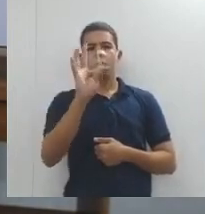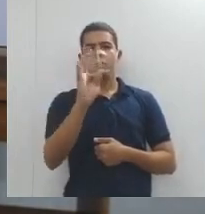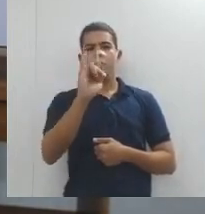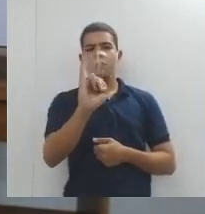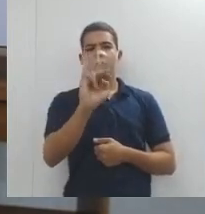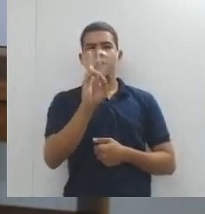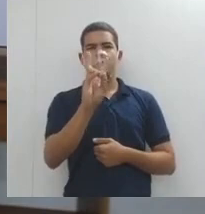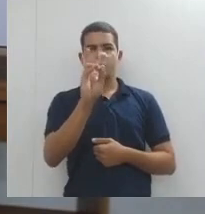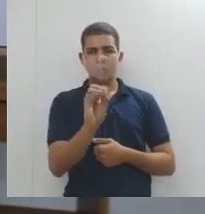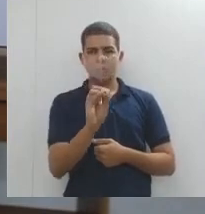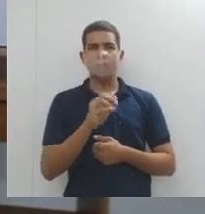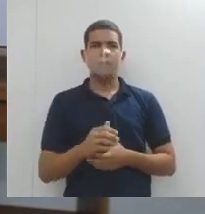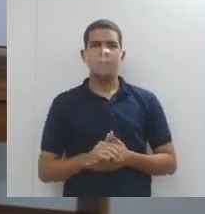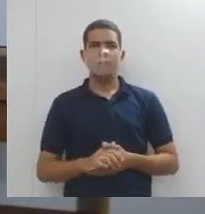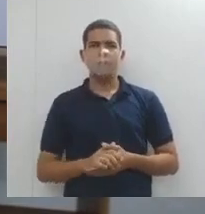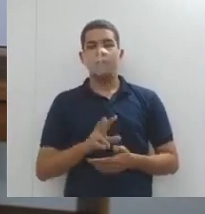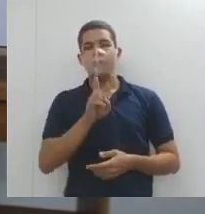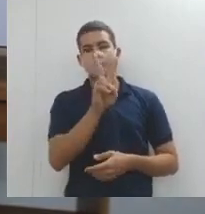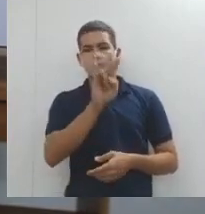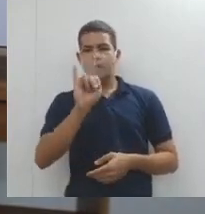é um verbo